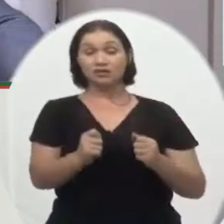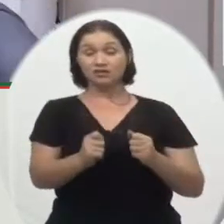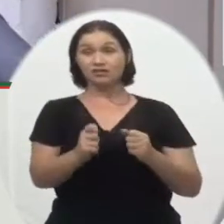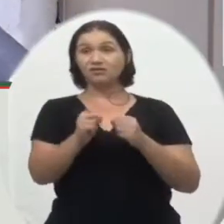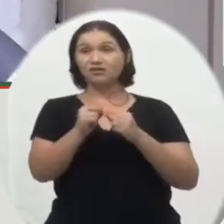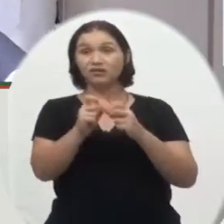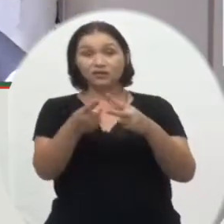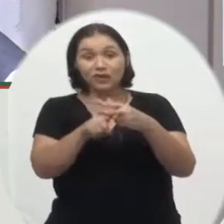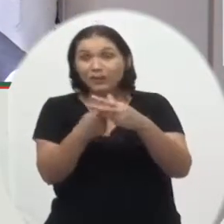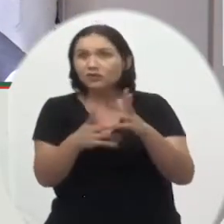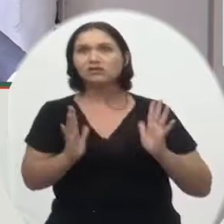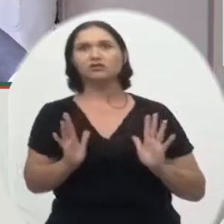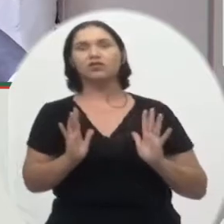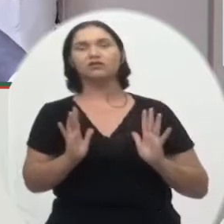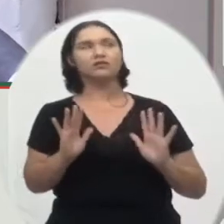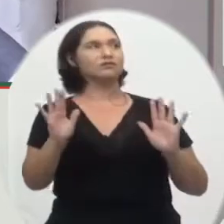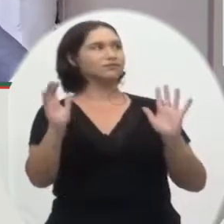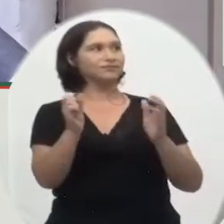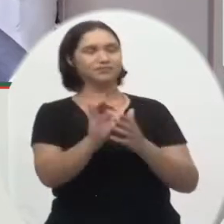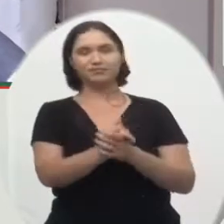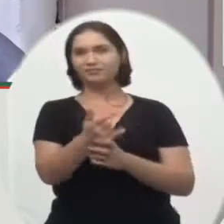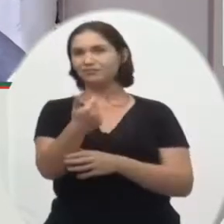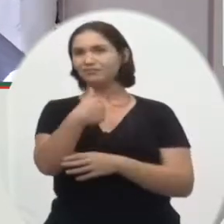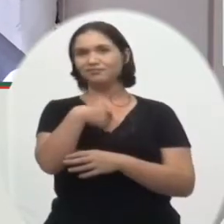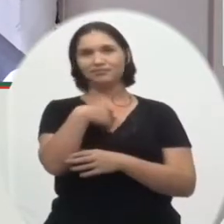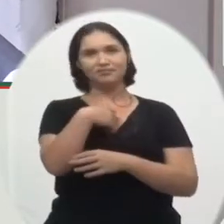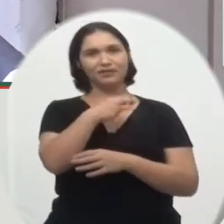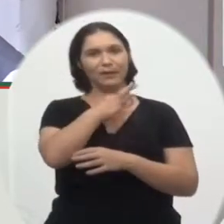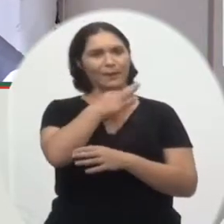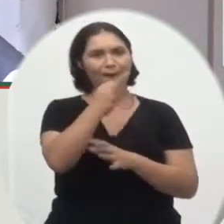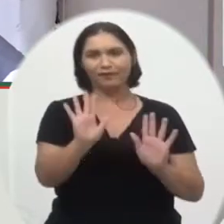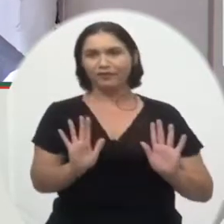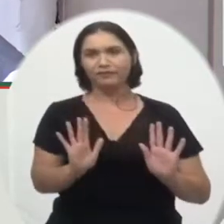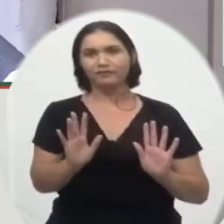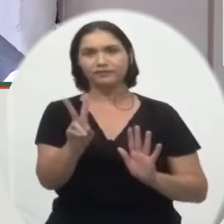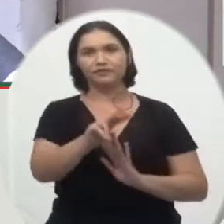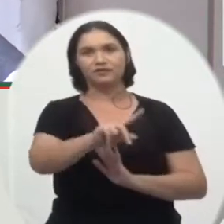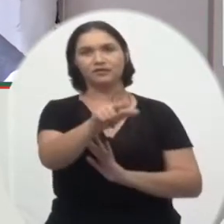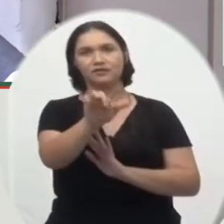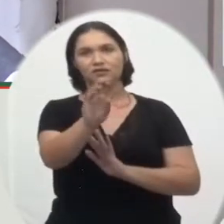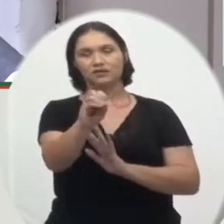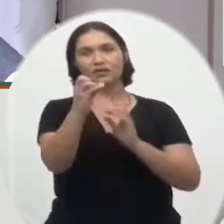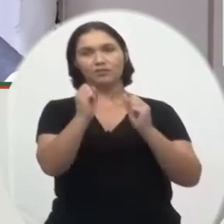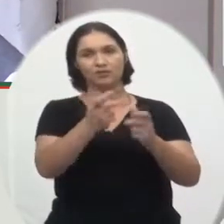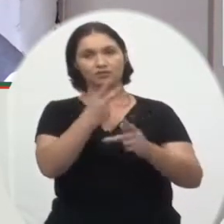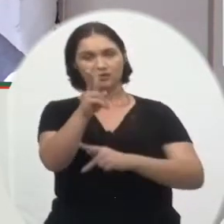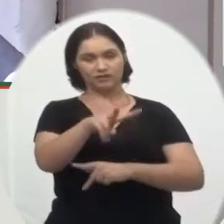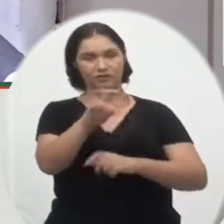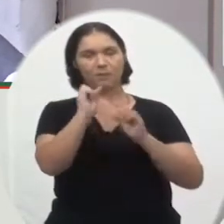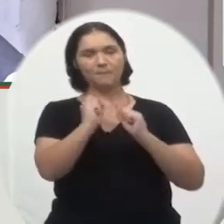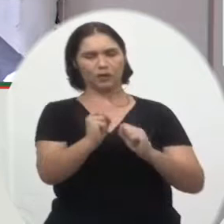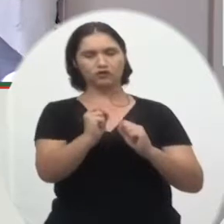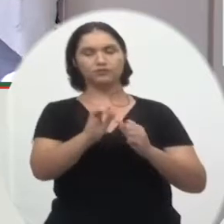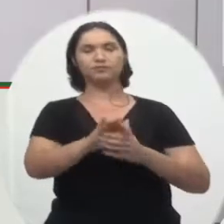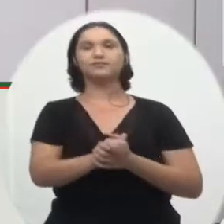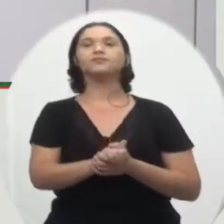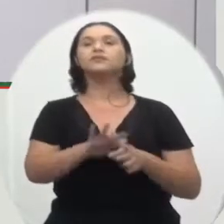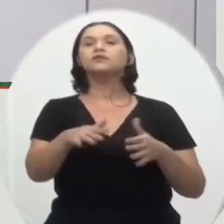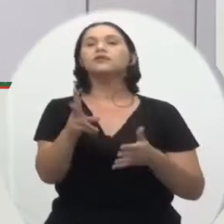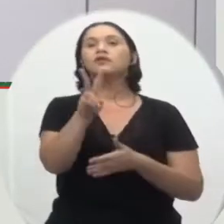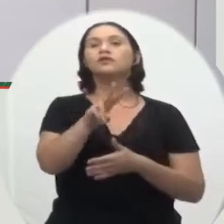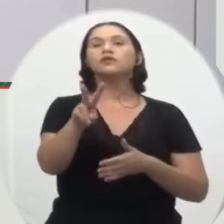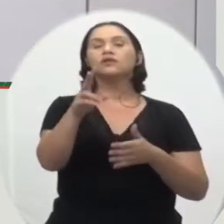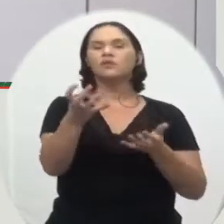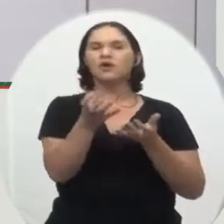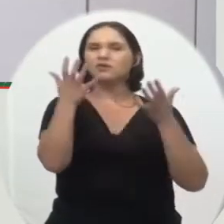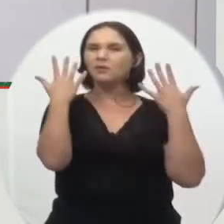tem que ser feito, gente, chega a ser ridículo, vereador Zairo. Uma parte, vereador. Com certeza, vereador. Nobre vereador,